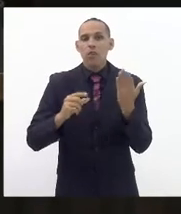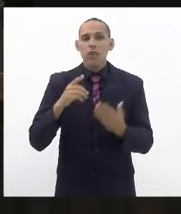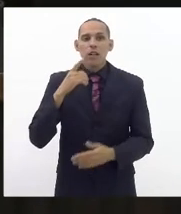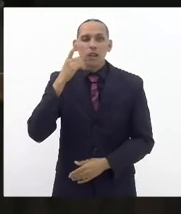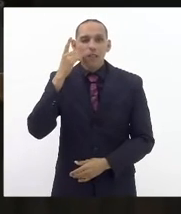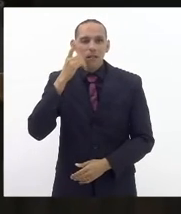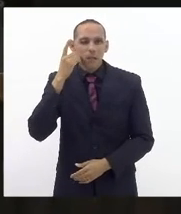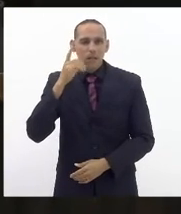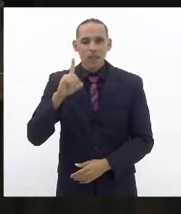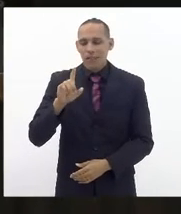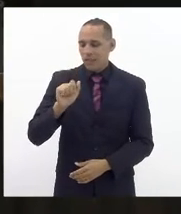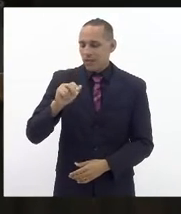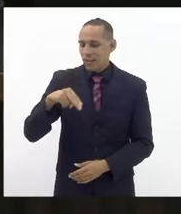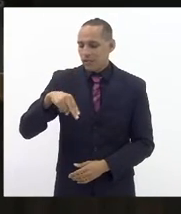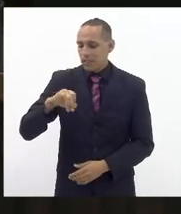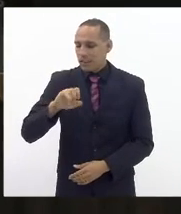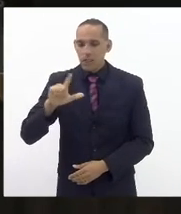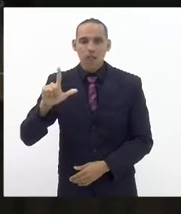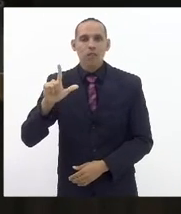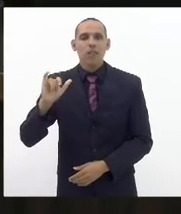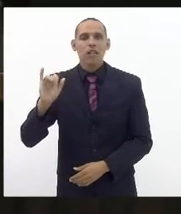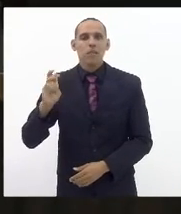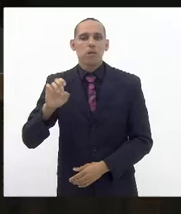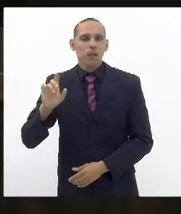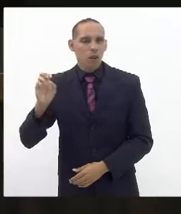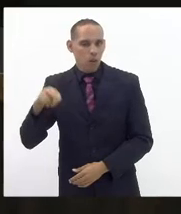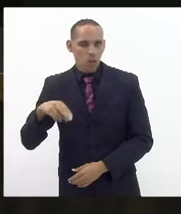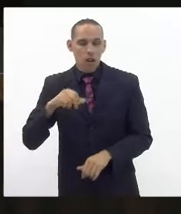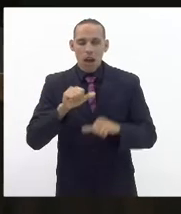Daniel Liberon, que altera a lei número